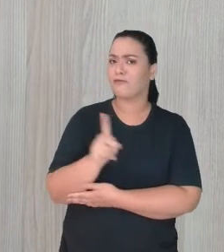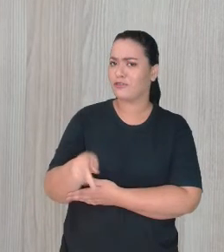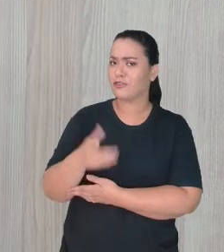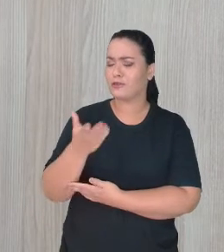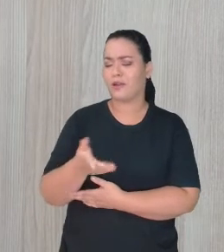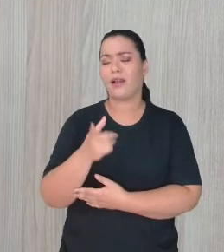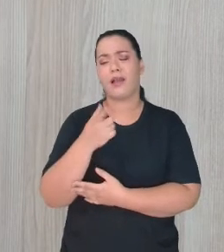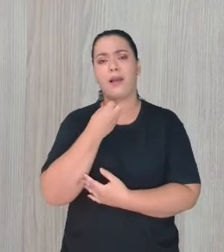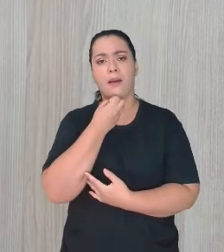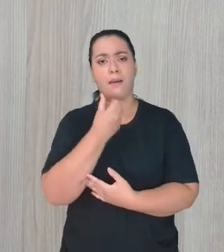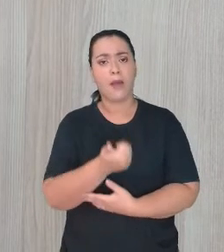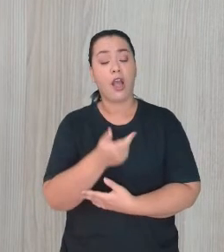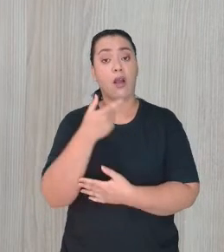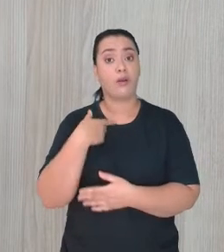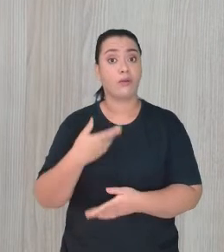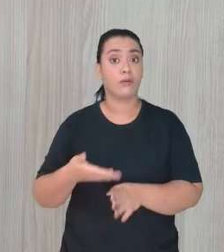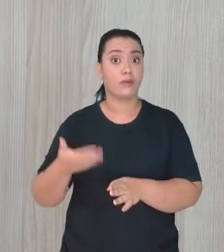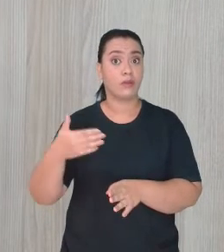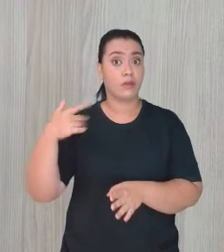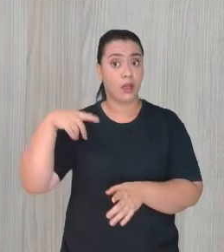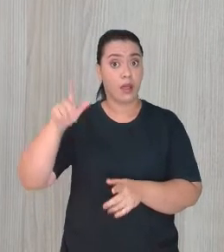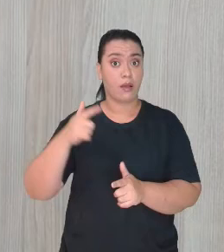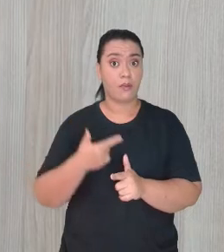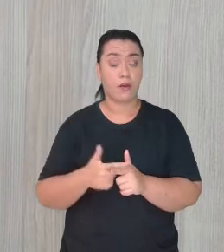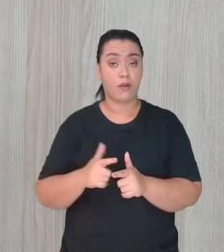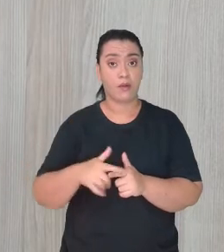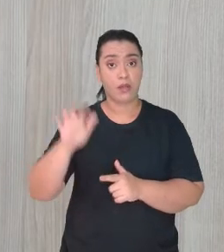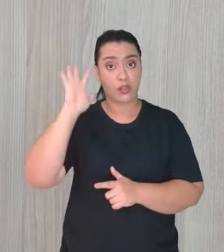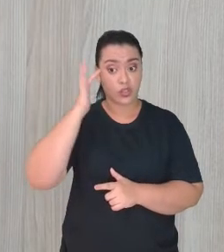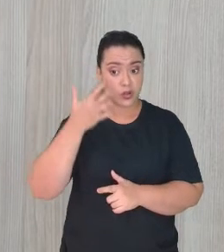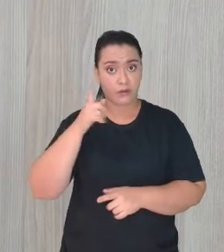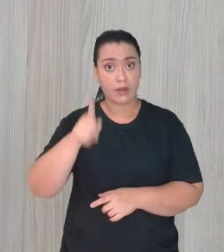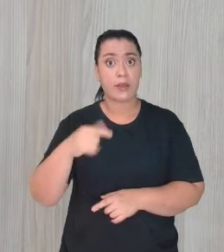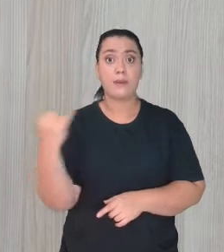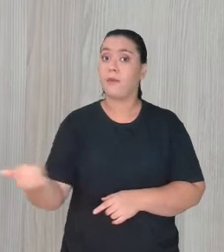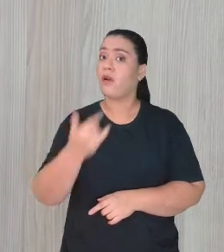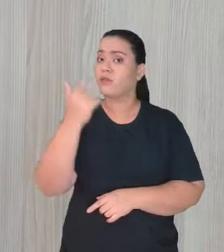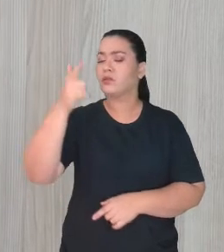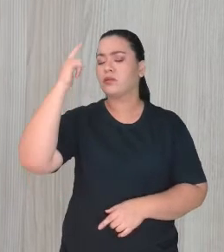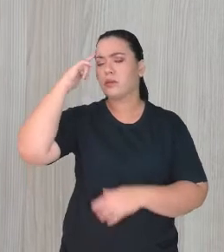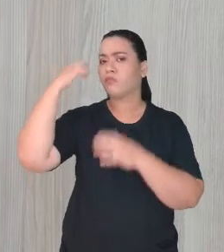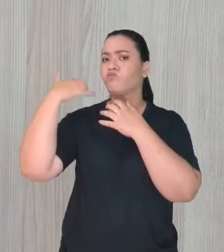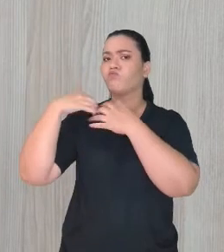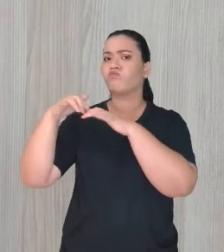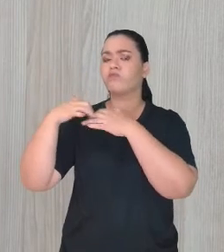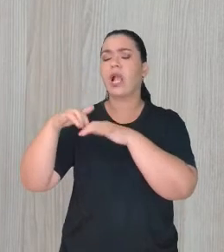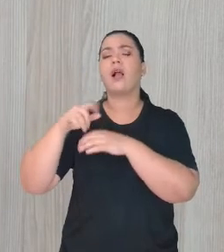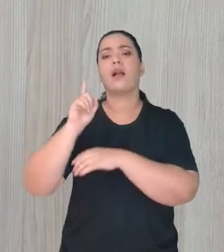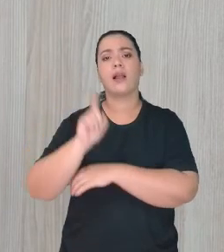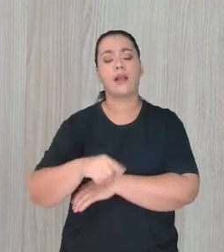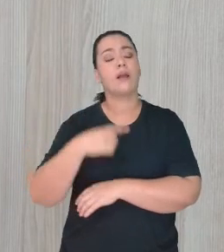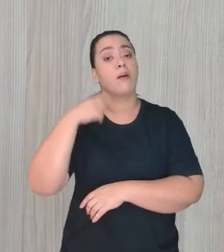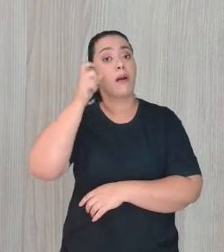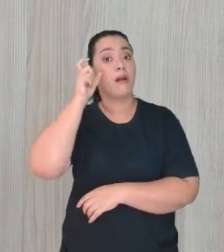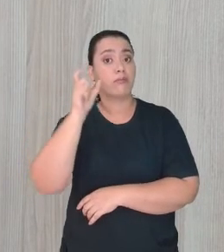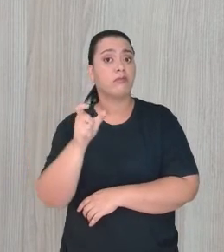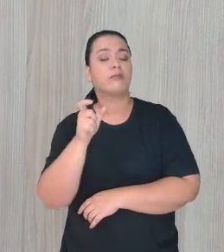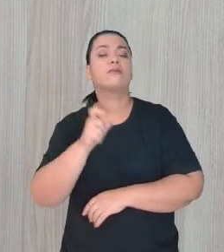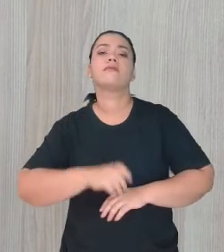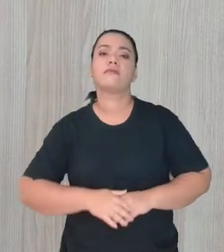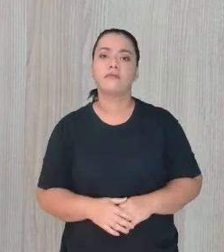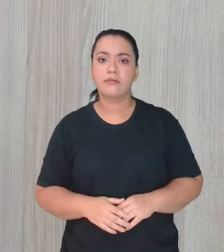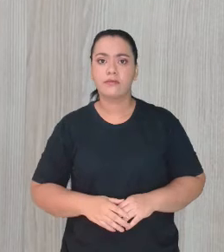como foi na aula anterior, muito importante para o seu raciocínio. Eu quero vocês aí ligadinhos para